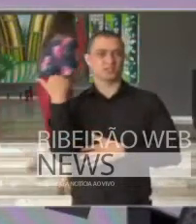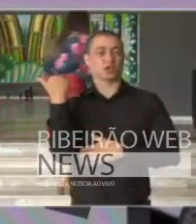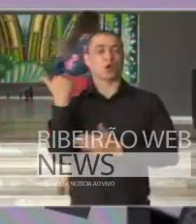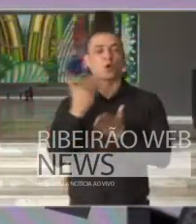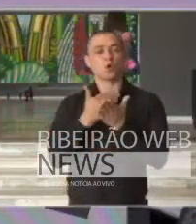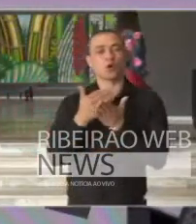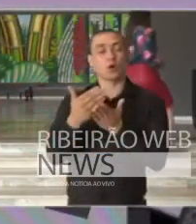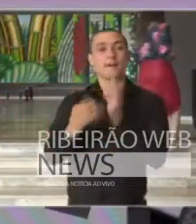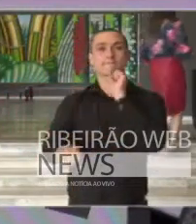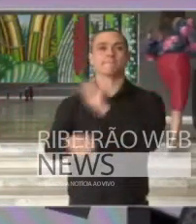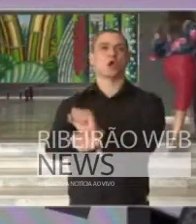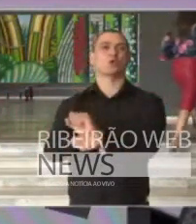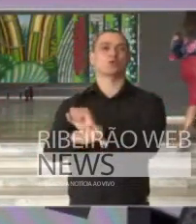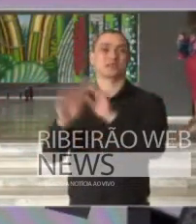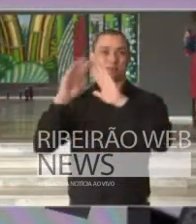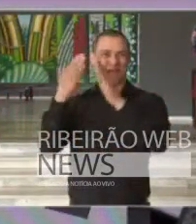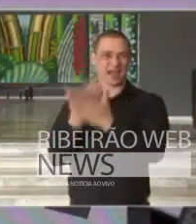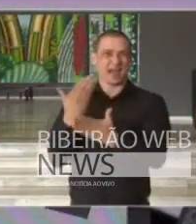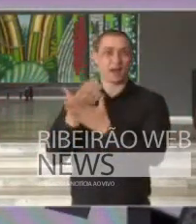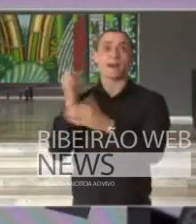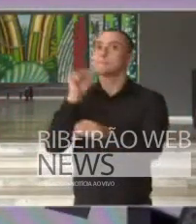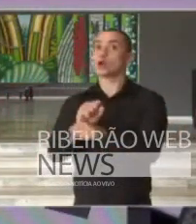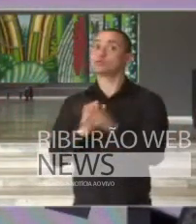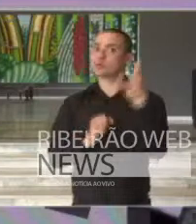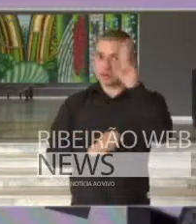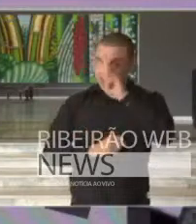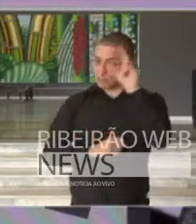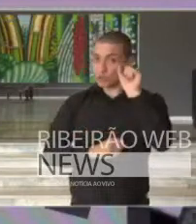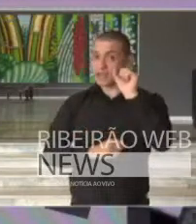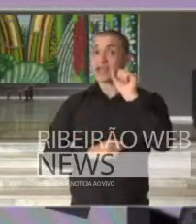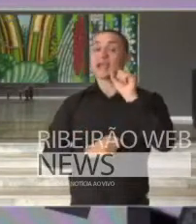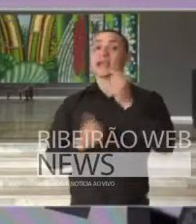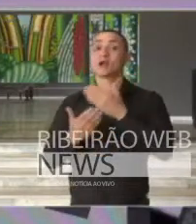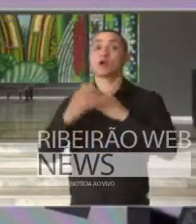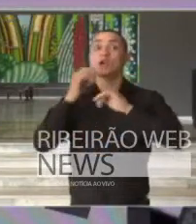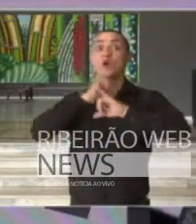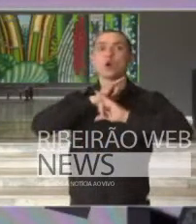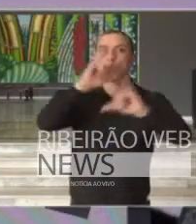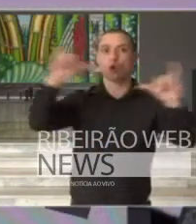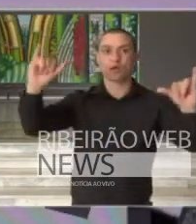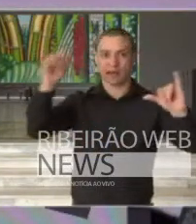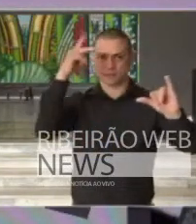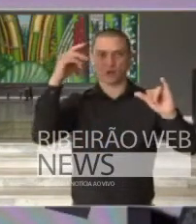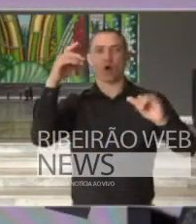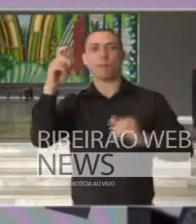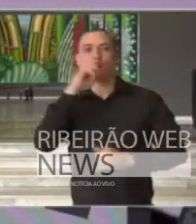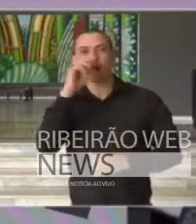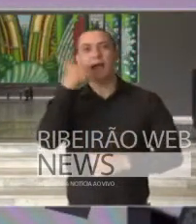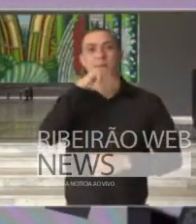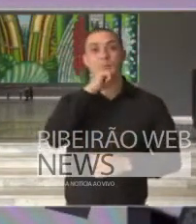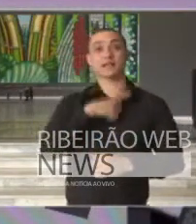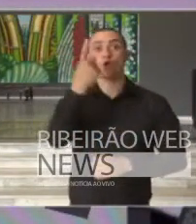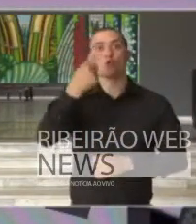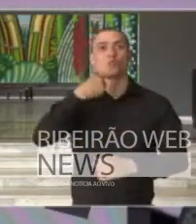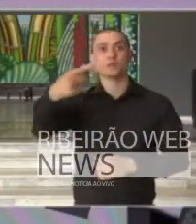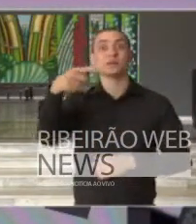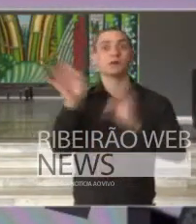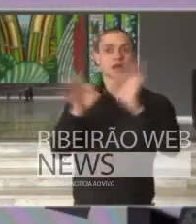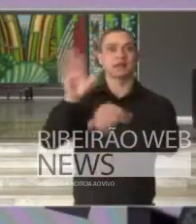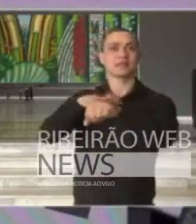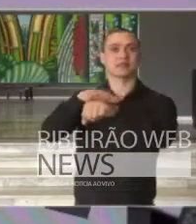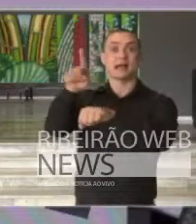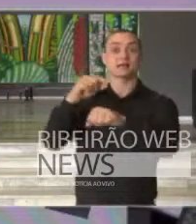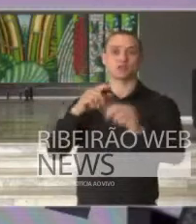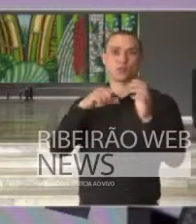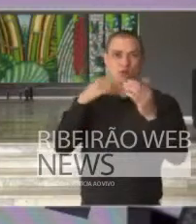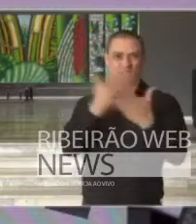de paralisação gradual. Lembrem-se que nós informamos que os pais teriam uma semana para se organizarem. Da